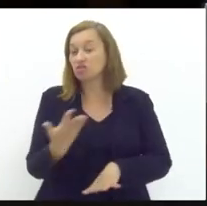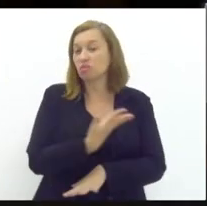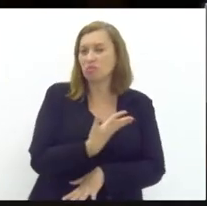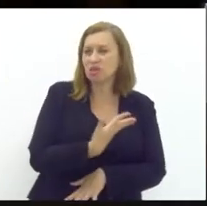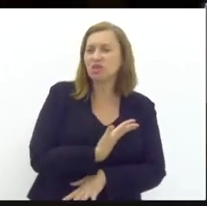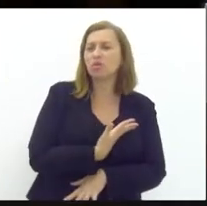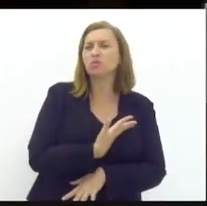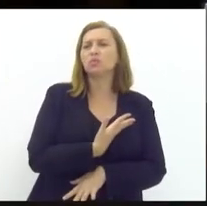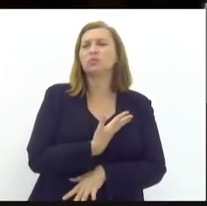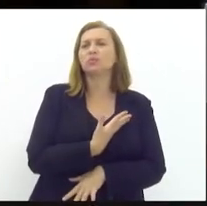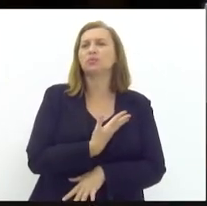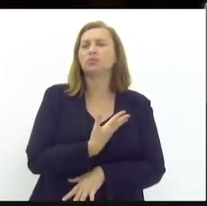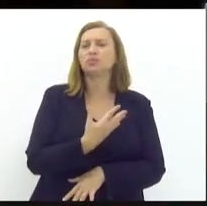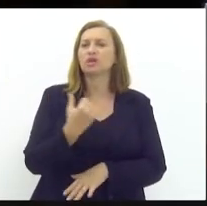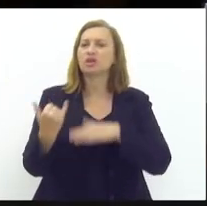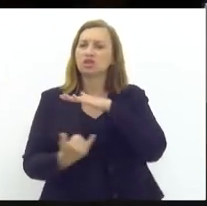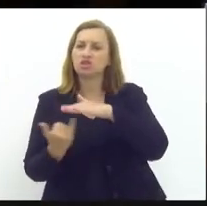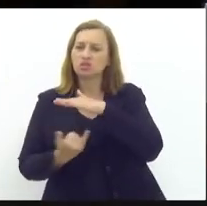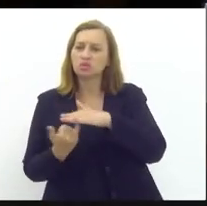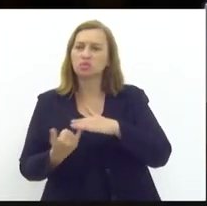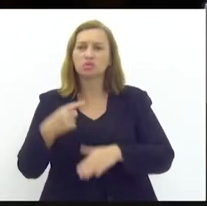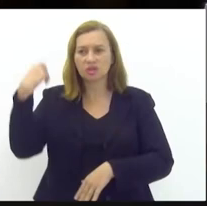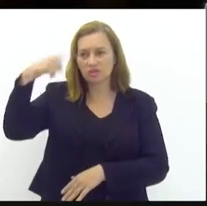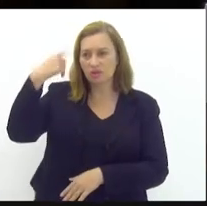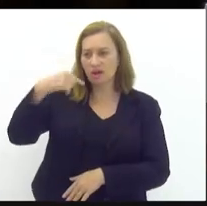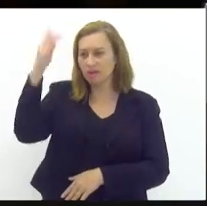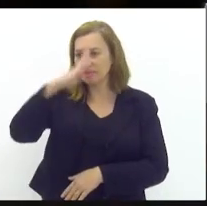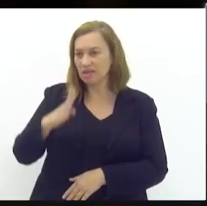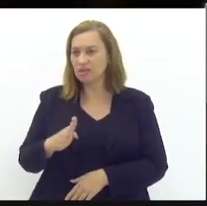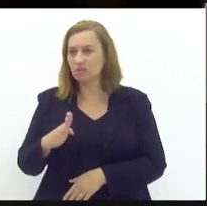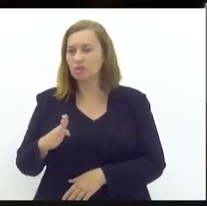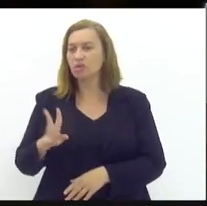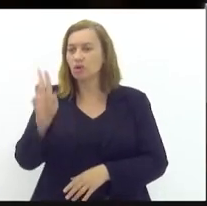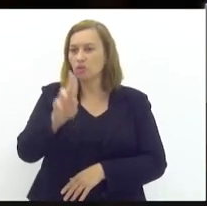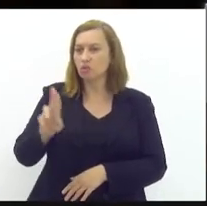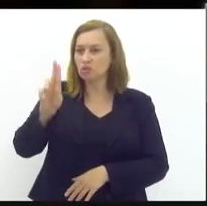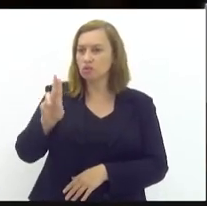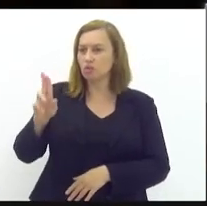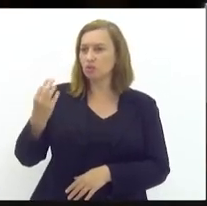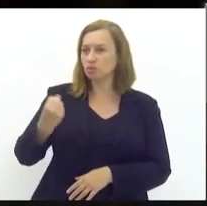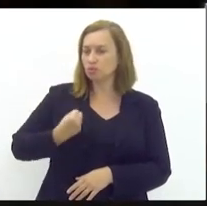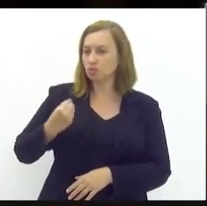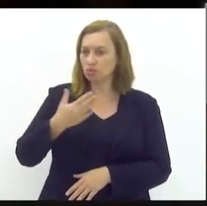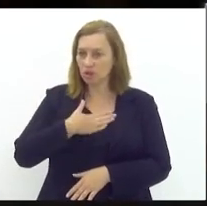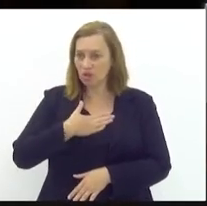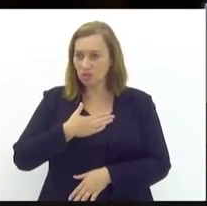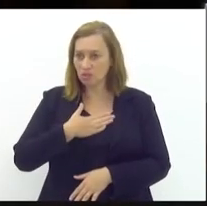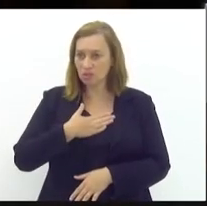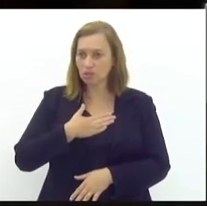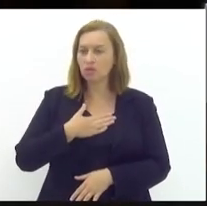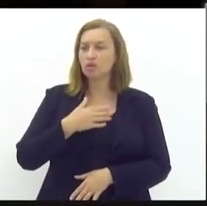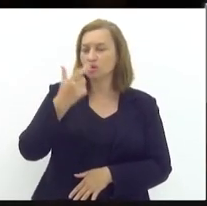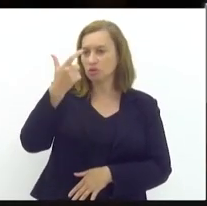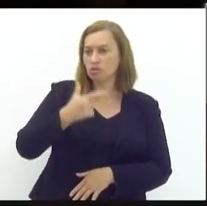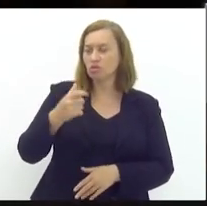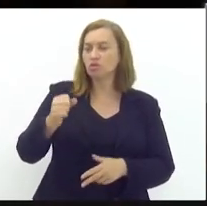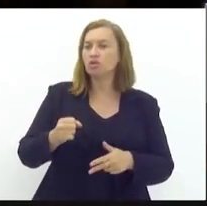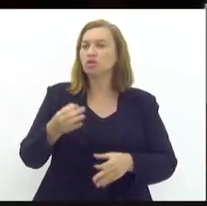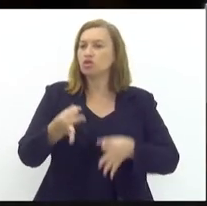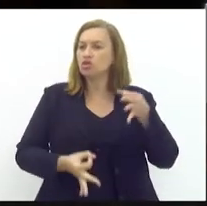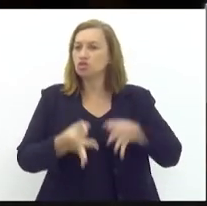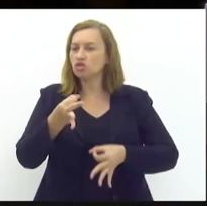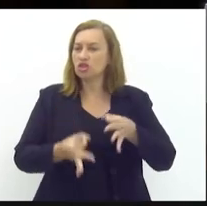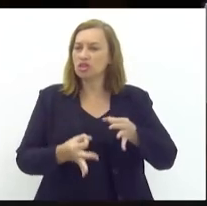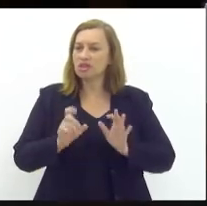colega do Instituto de vogados do Brasil usou um número meu aqui eu não sou só gaja eu sou Silveira sobre injustiça tributária